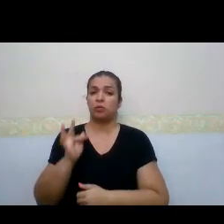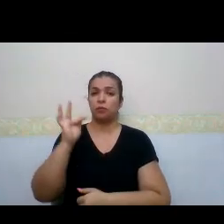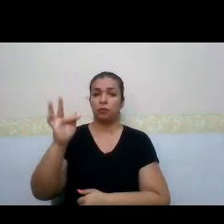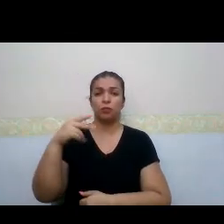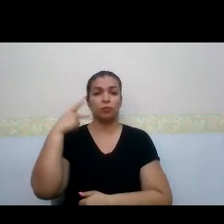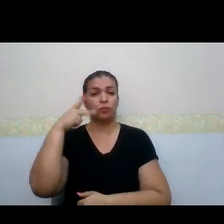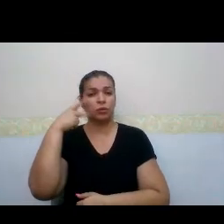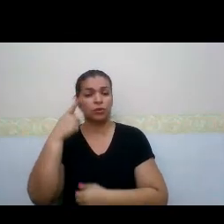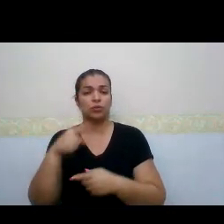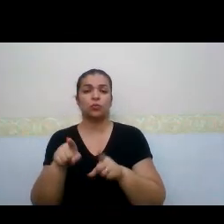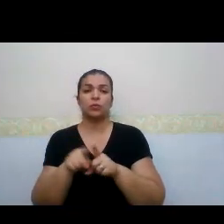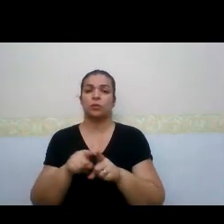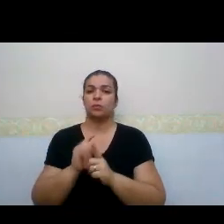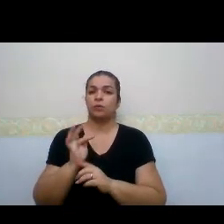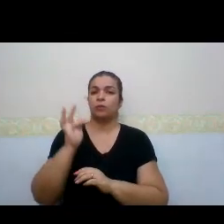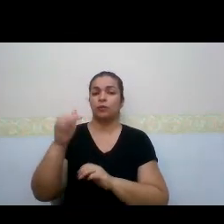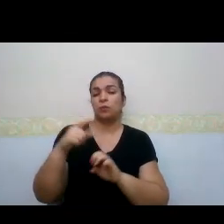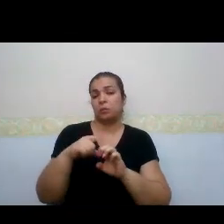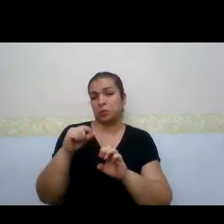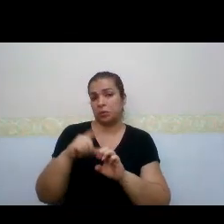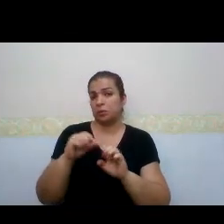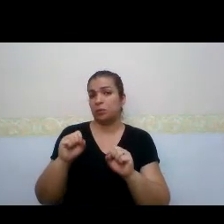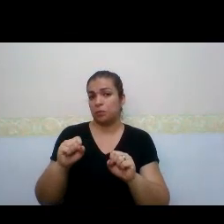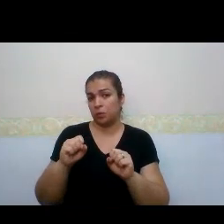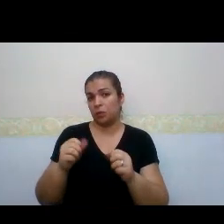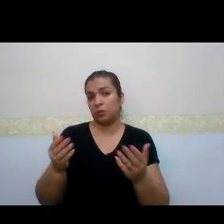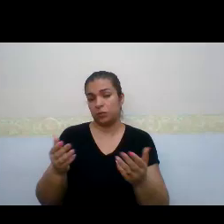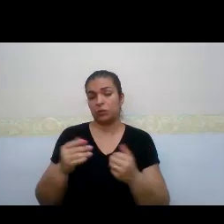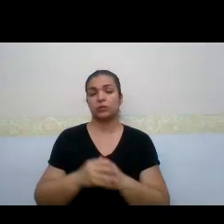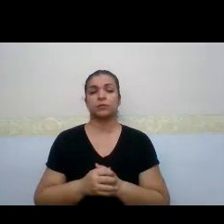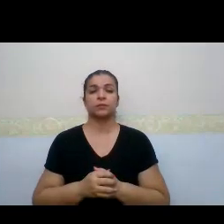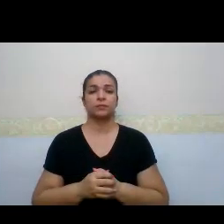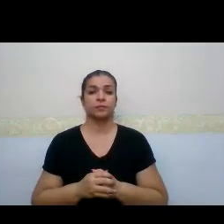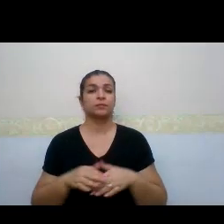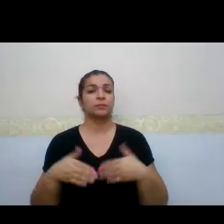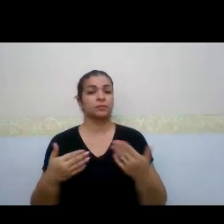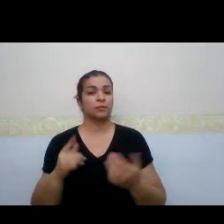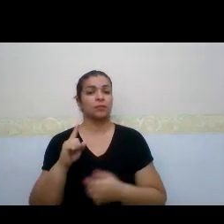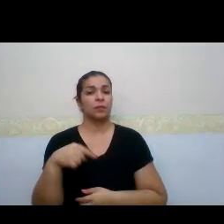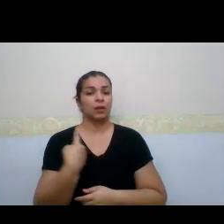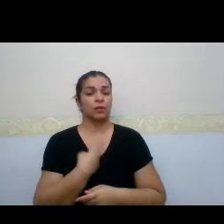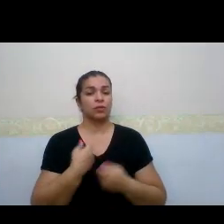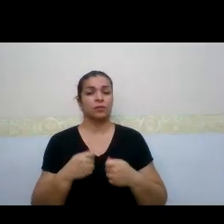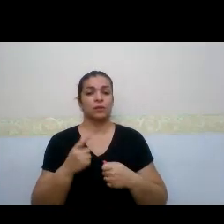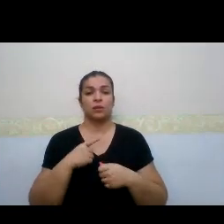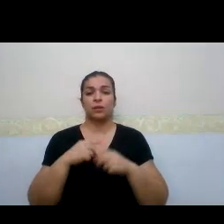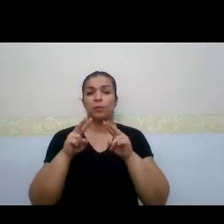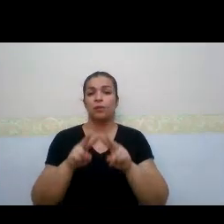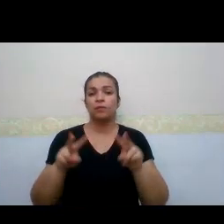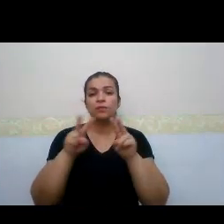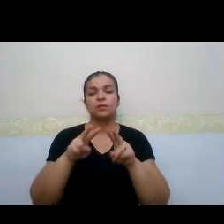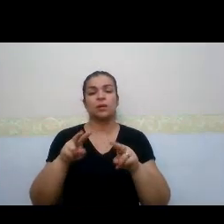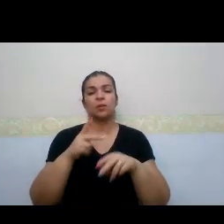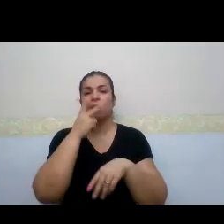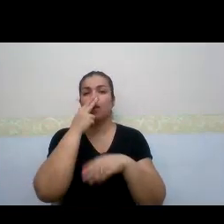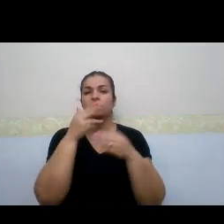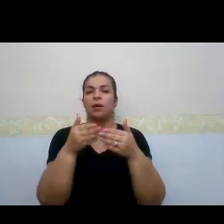tá? Então, a gente tem que ter uma visão mais ampla, mais